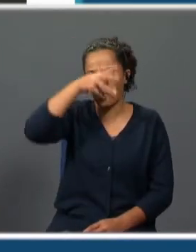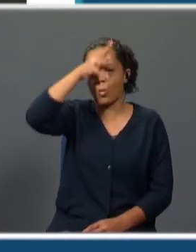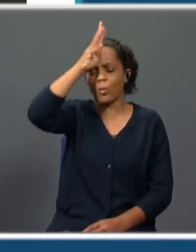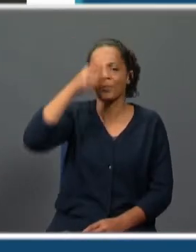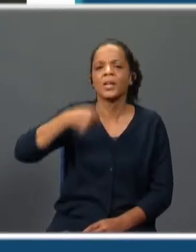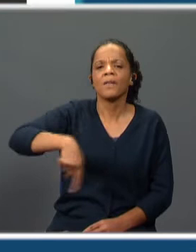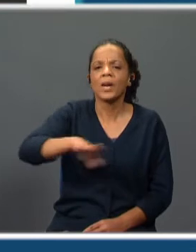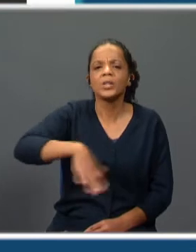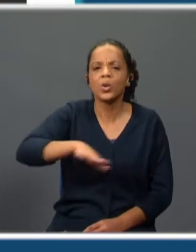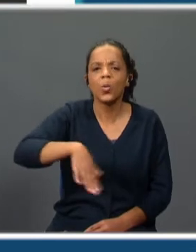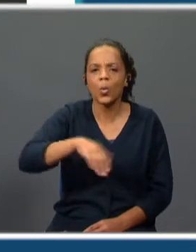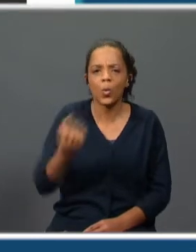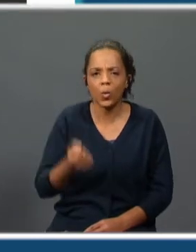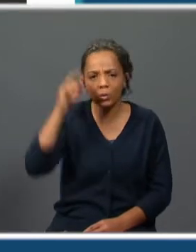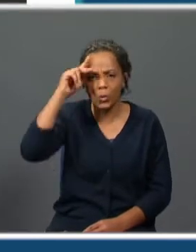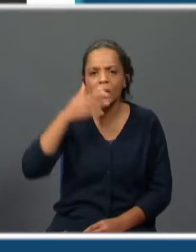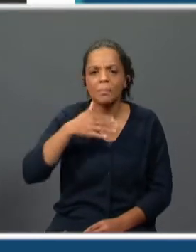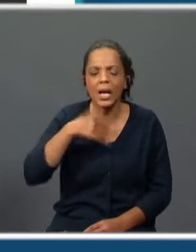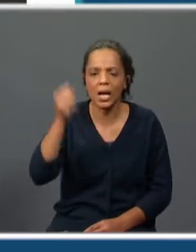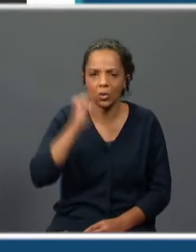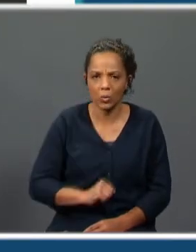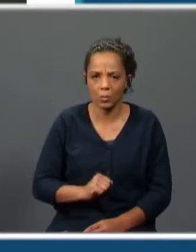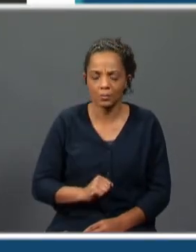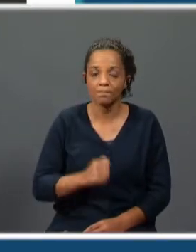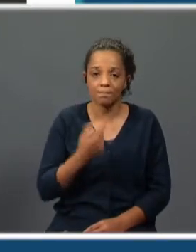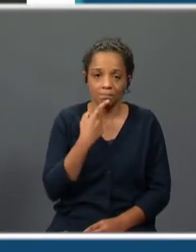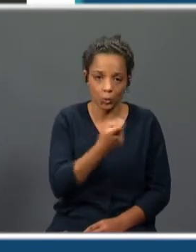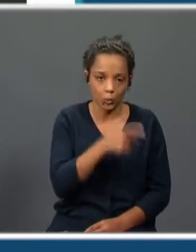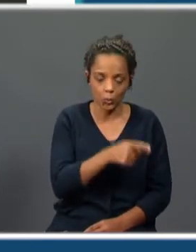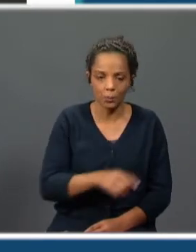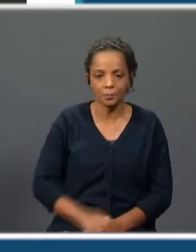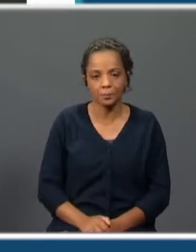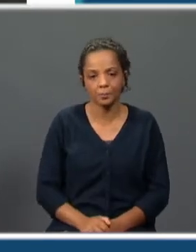Onde vais assim a correr, coelhinho branco? Perguntou o galo.